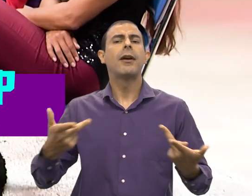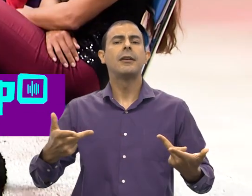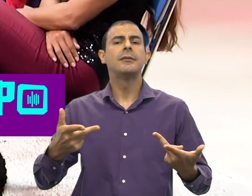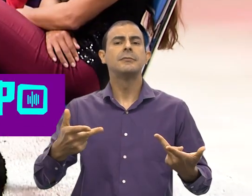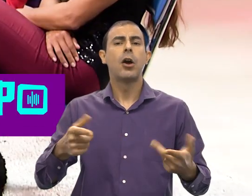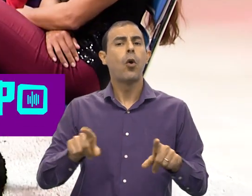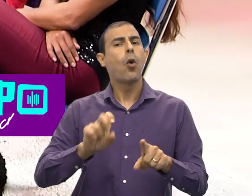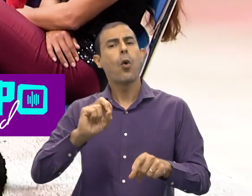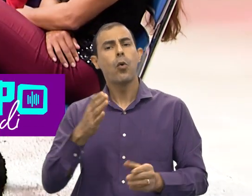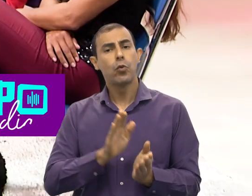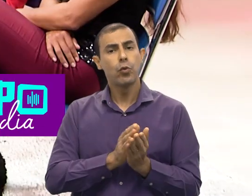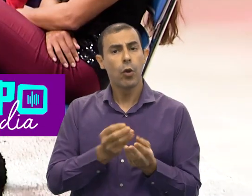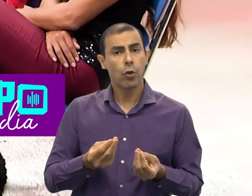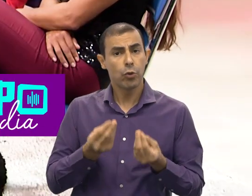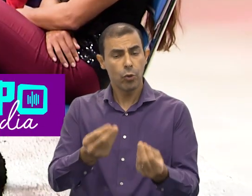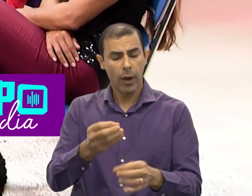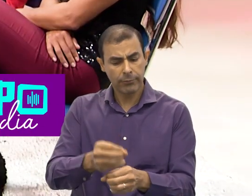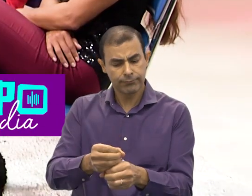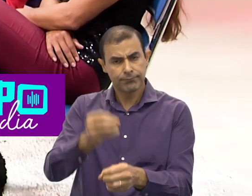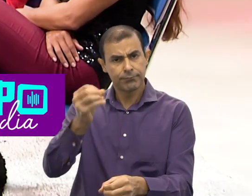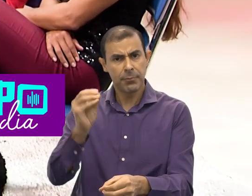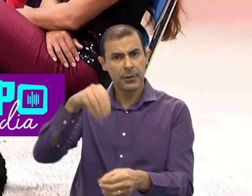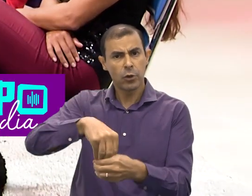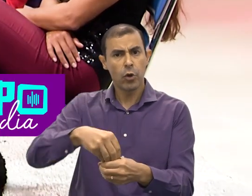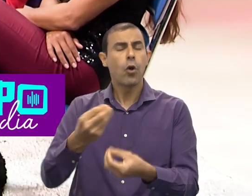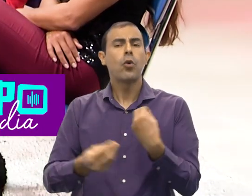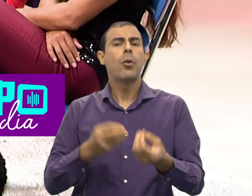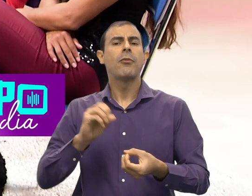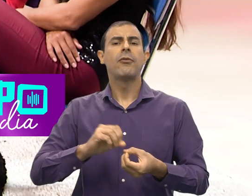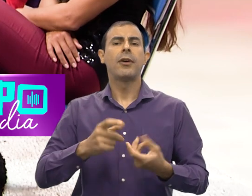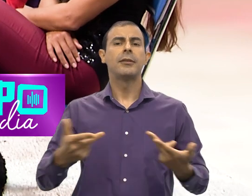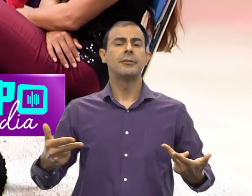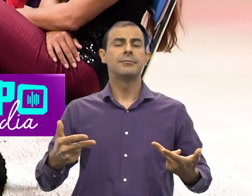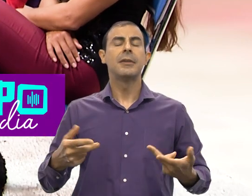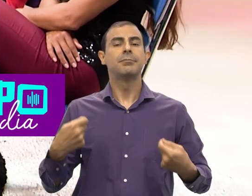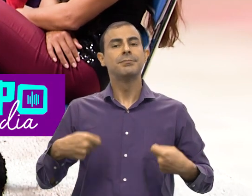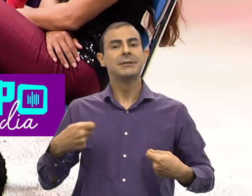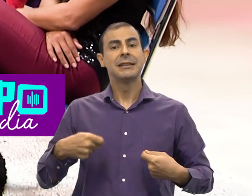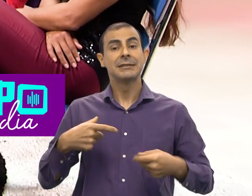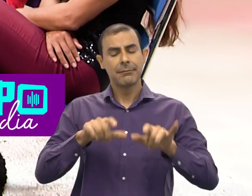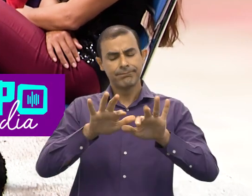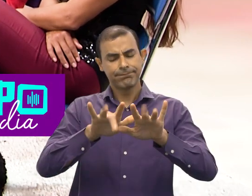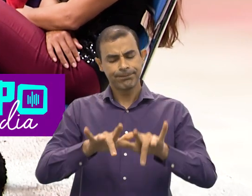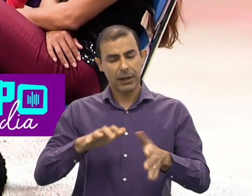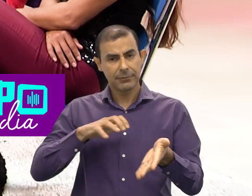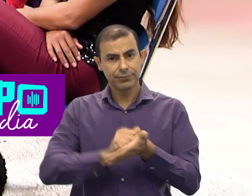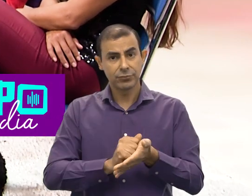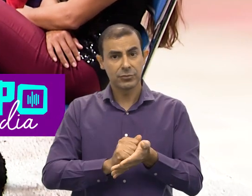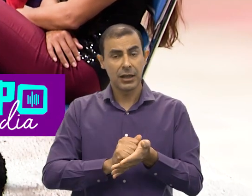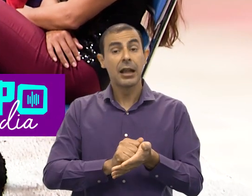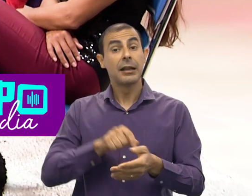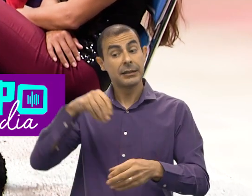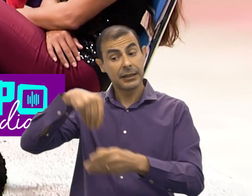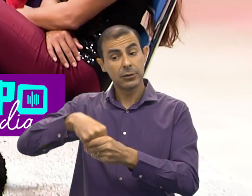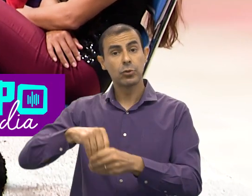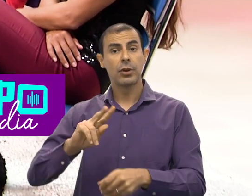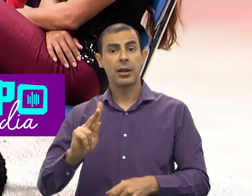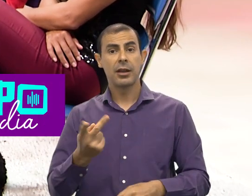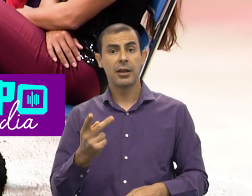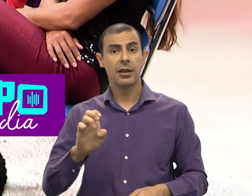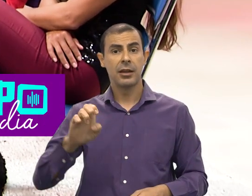precisa procurar o Hemocentro para fazer o cadastro, tá? Certo. Primeiro passo é se cadastrar. Esse cadastro consiste em